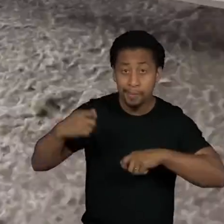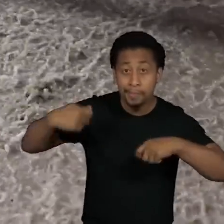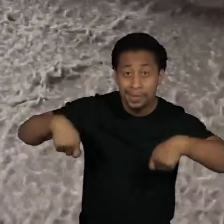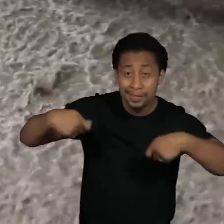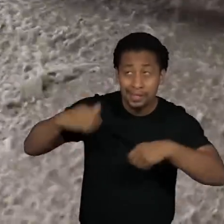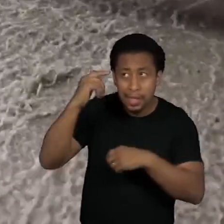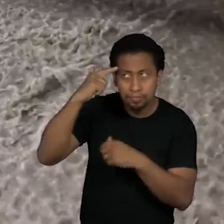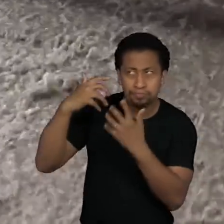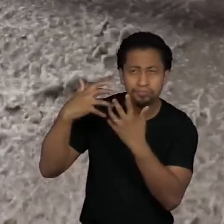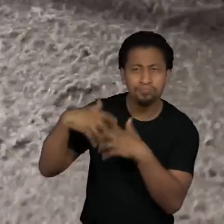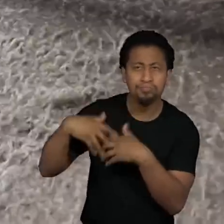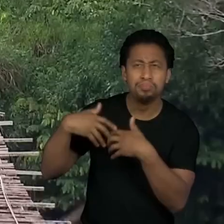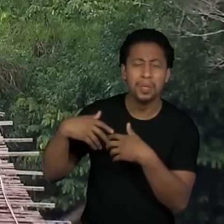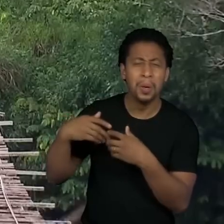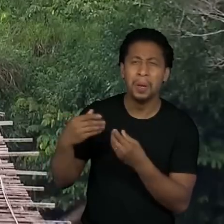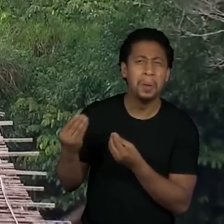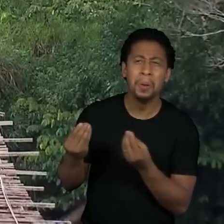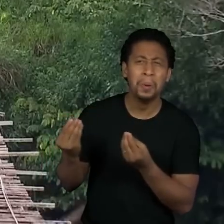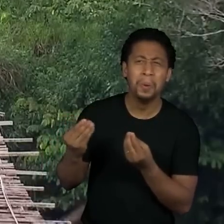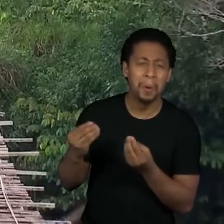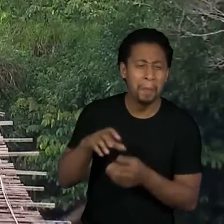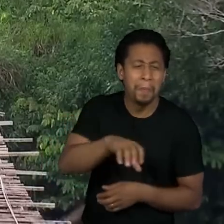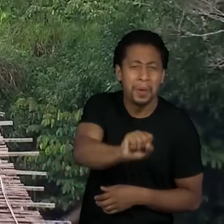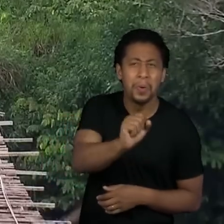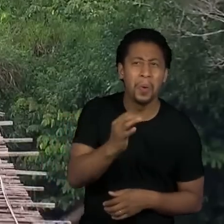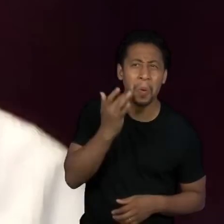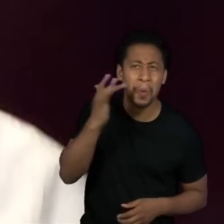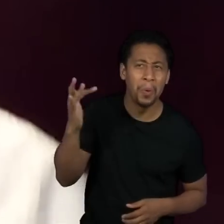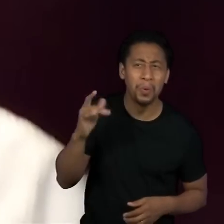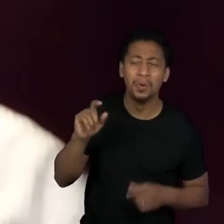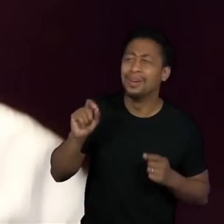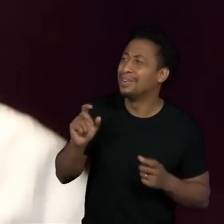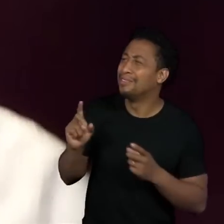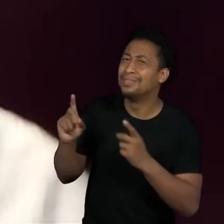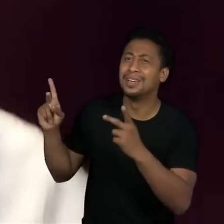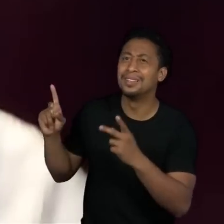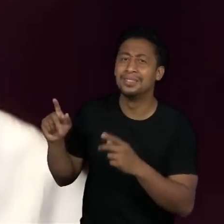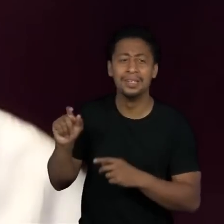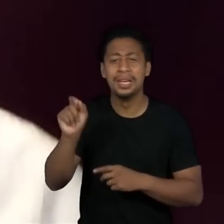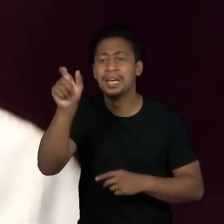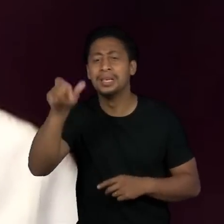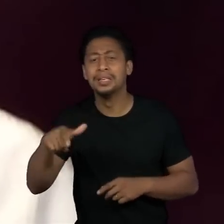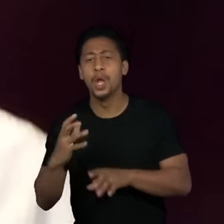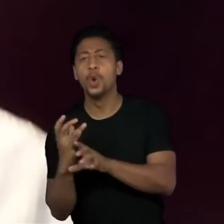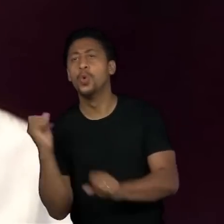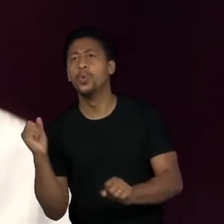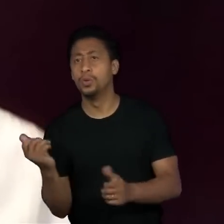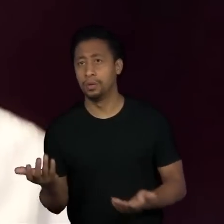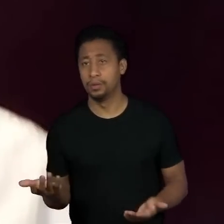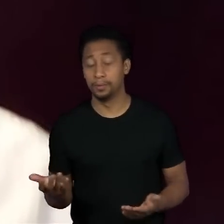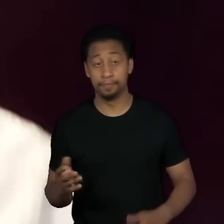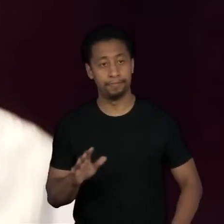investidores, quem lucra e quem perde com isso. Não é aceitável que a